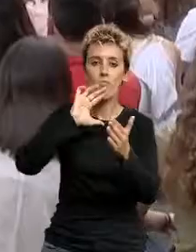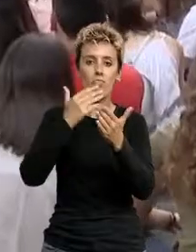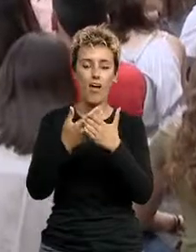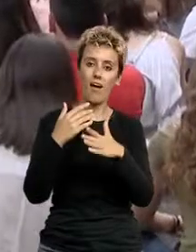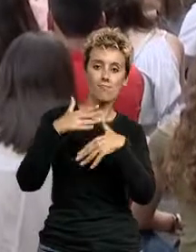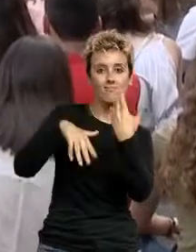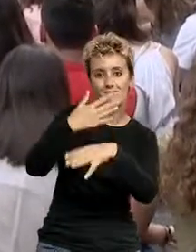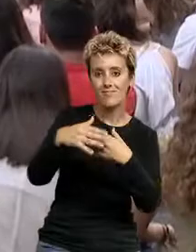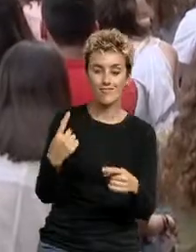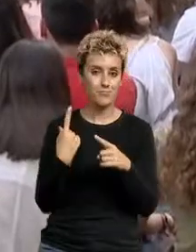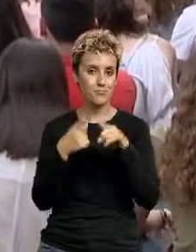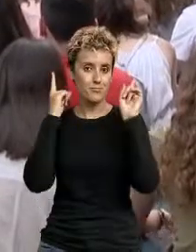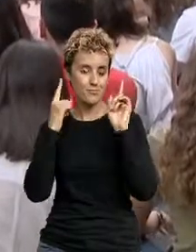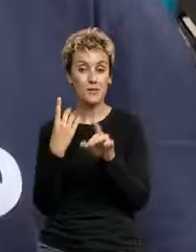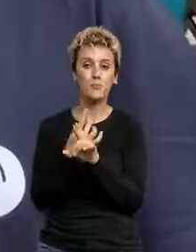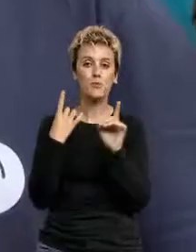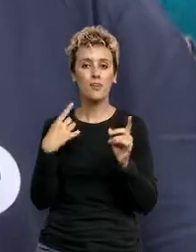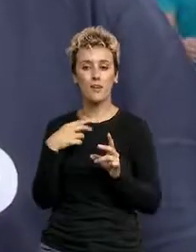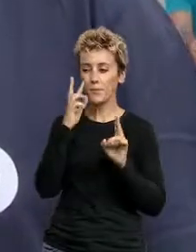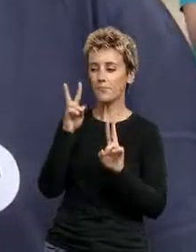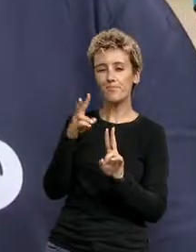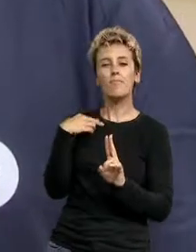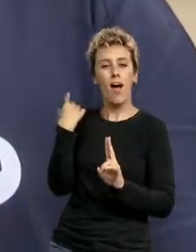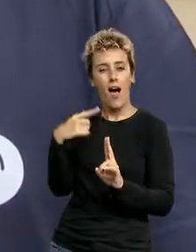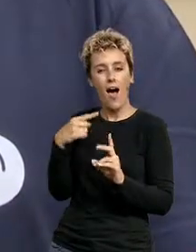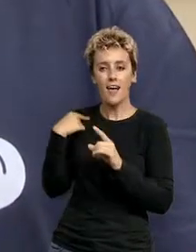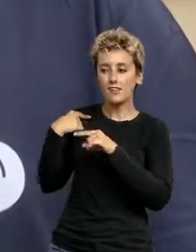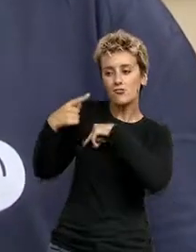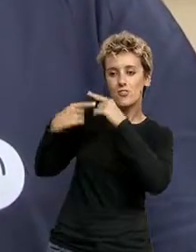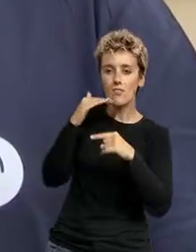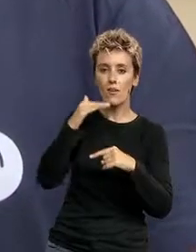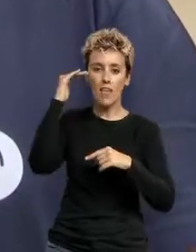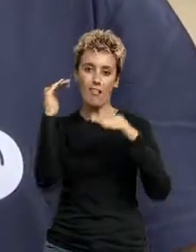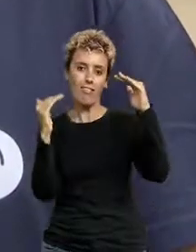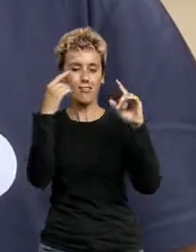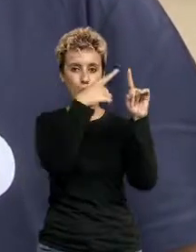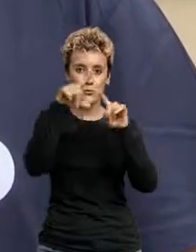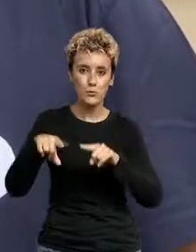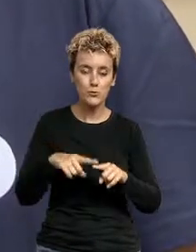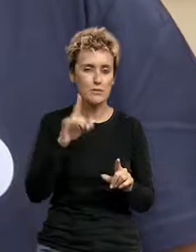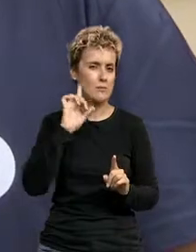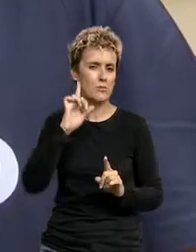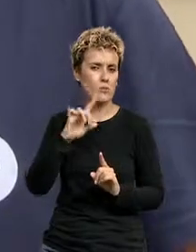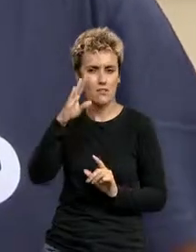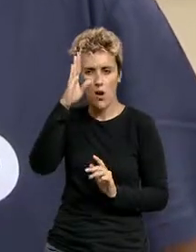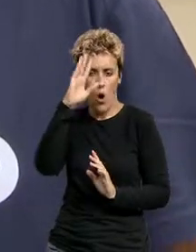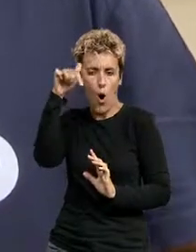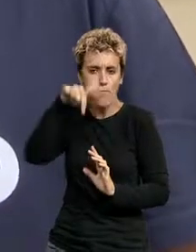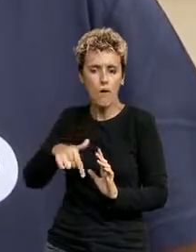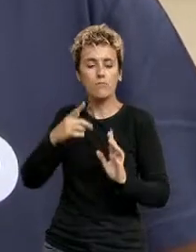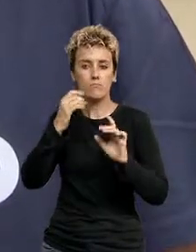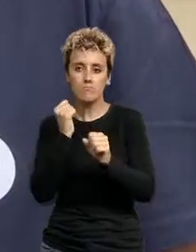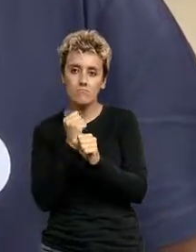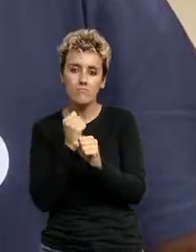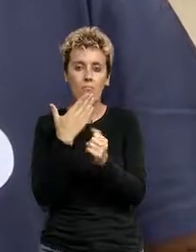diferente, porque já podemos começar a ver uma distinção nas gerações e acho que temos que começar a trabalhar e a pensar como é que podemos cativar